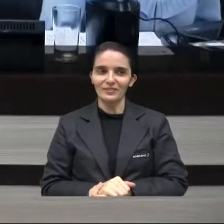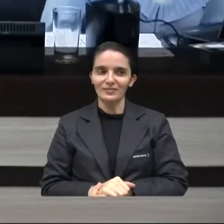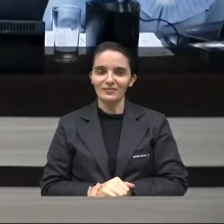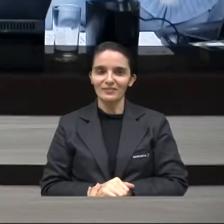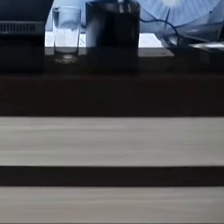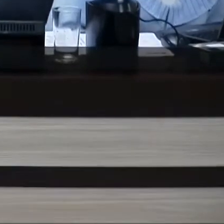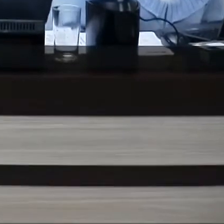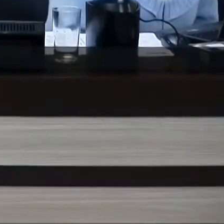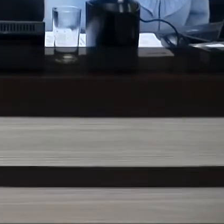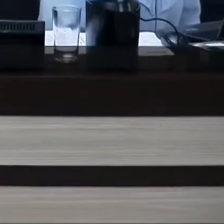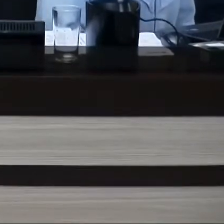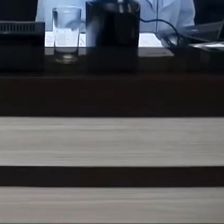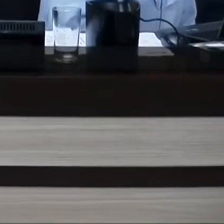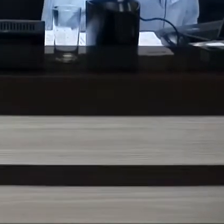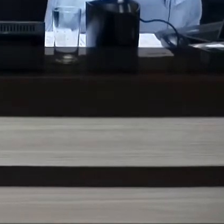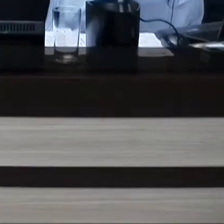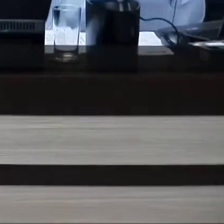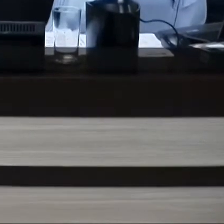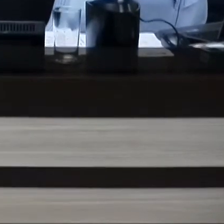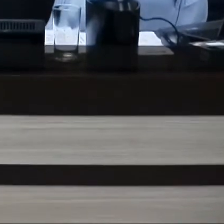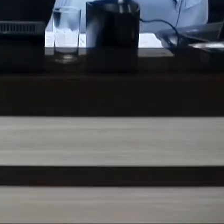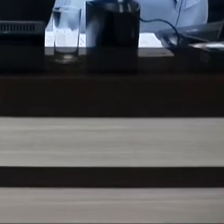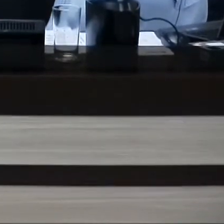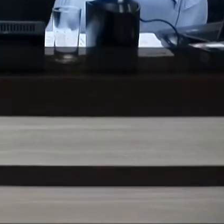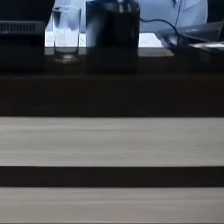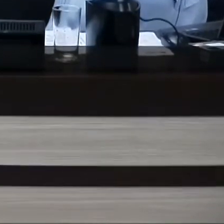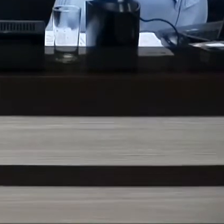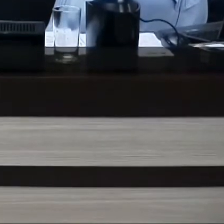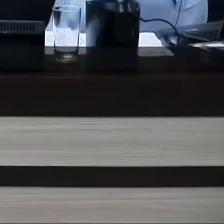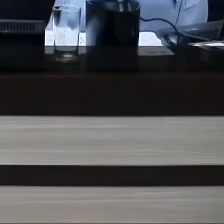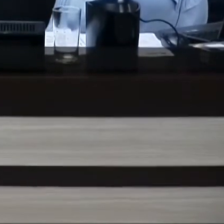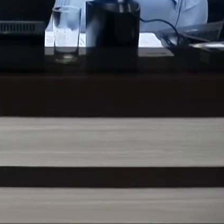um minuto só, senhor presidente. A sessão está suspensa.